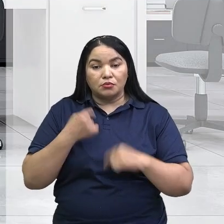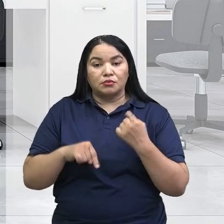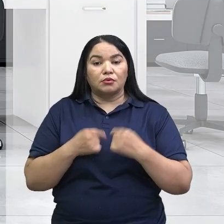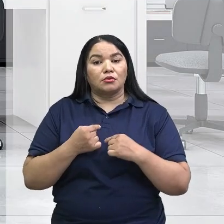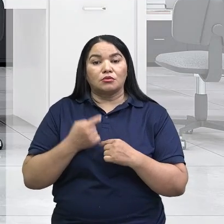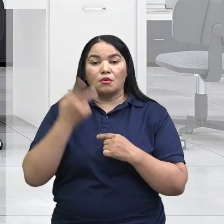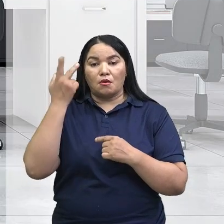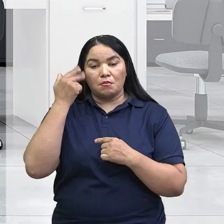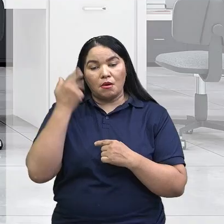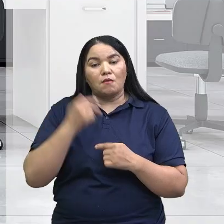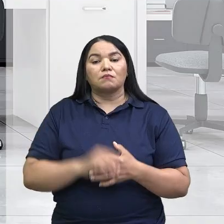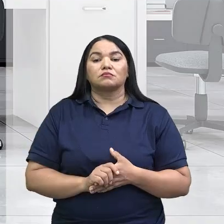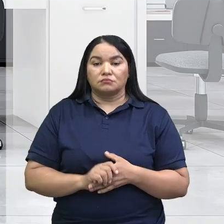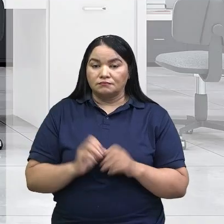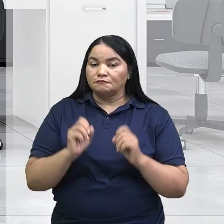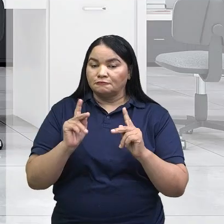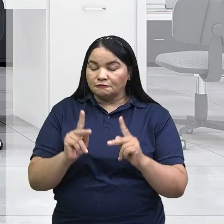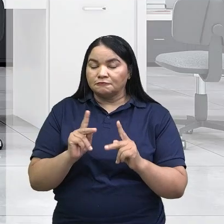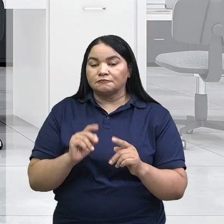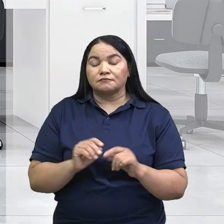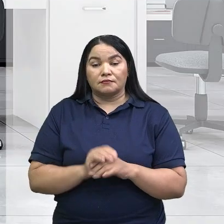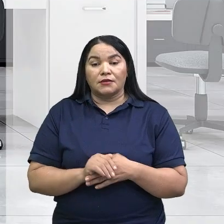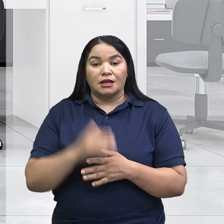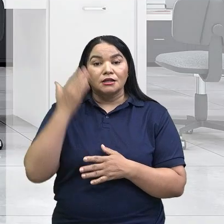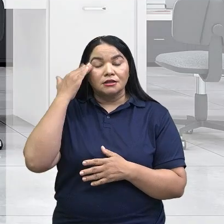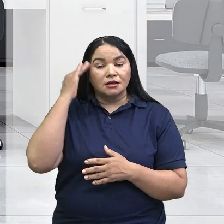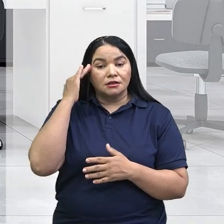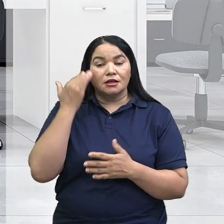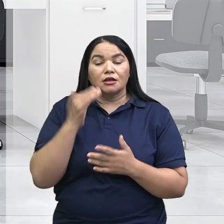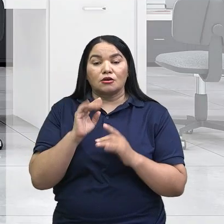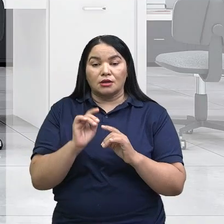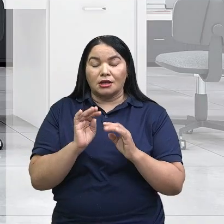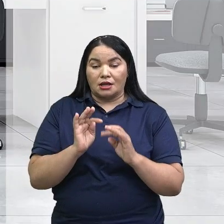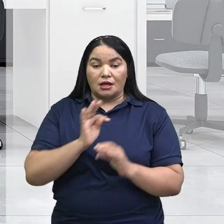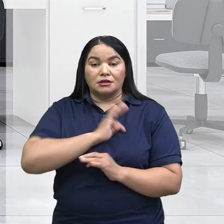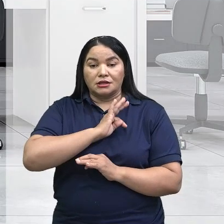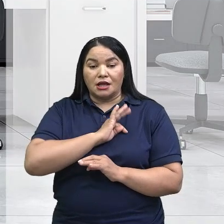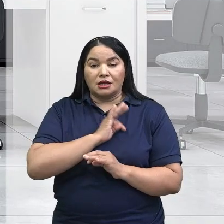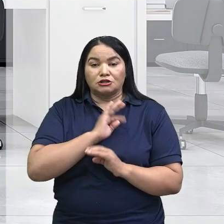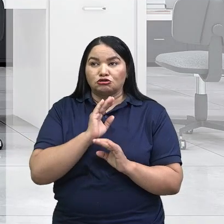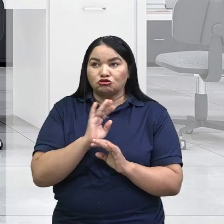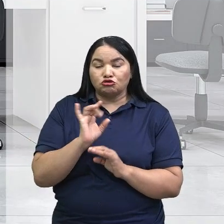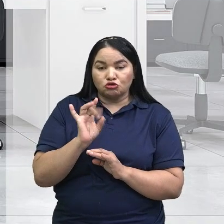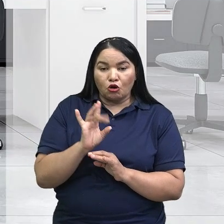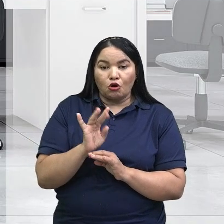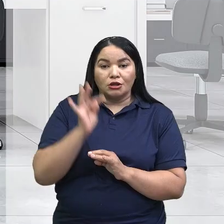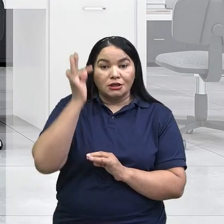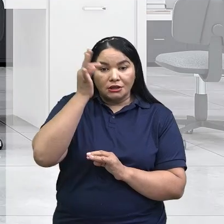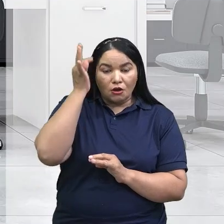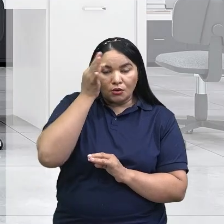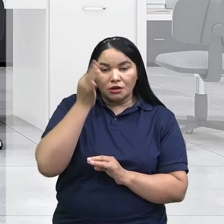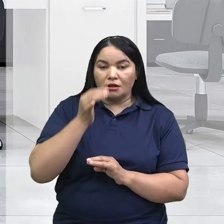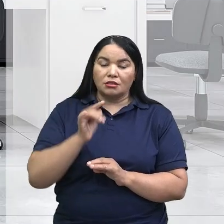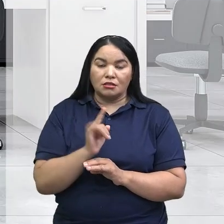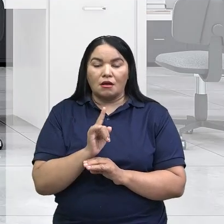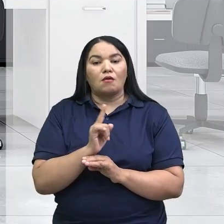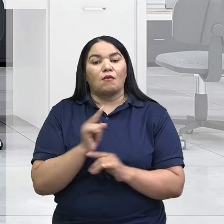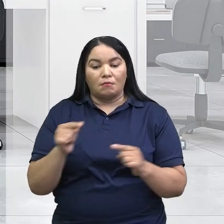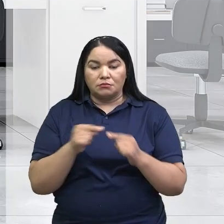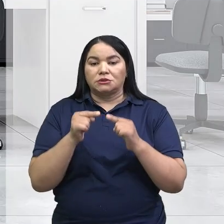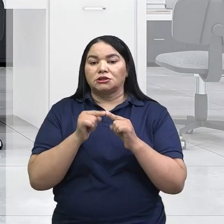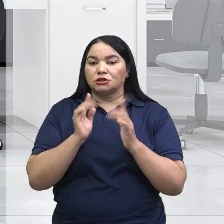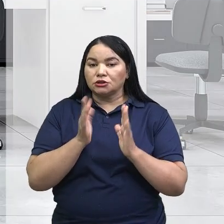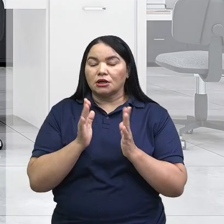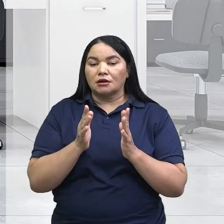transplantado. Então, para a gente compreender, né, que essa técnica não é somente ali uma teoria, ela já acontece na prática. No Brasil ainda não